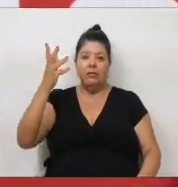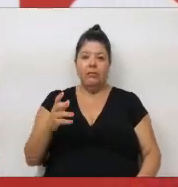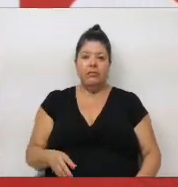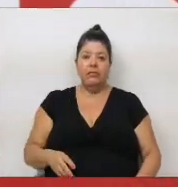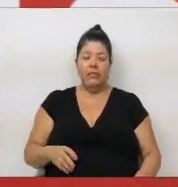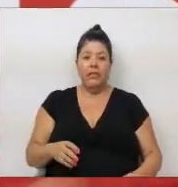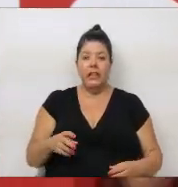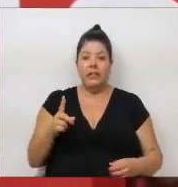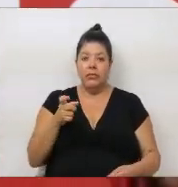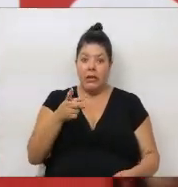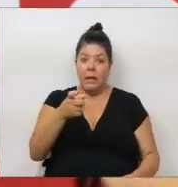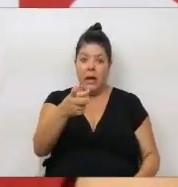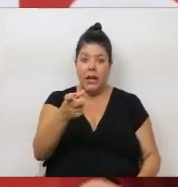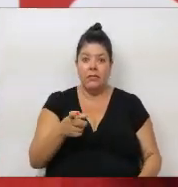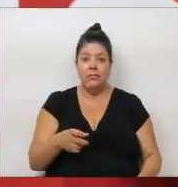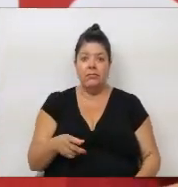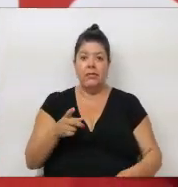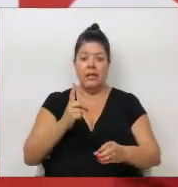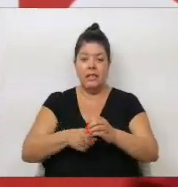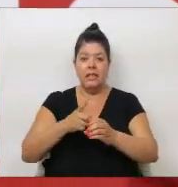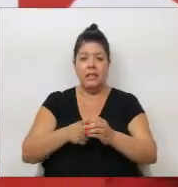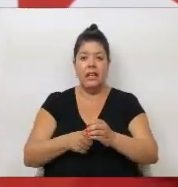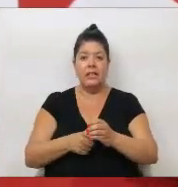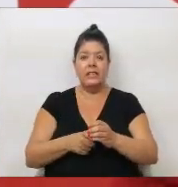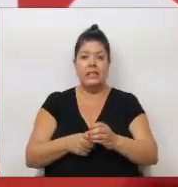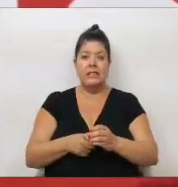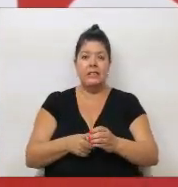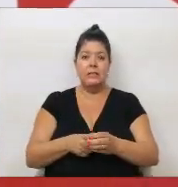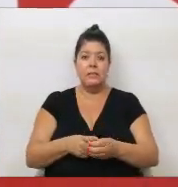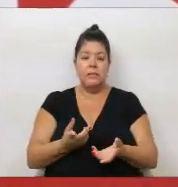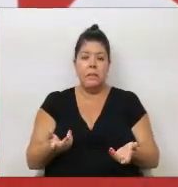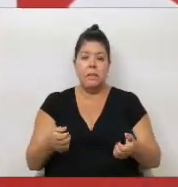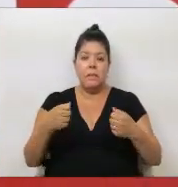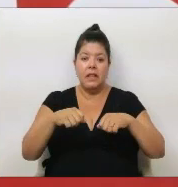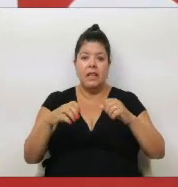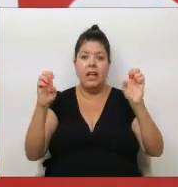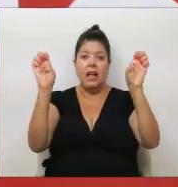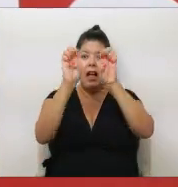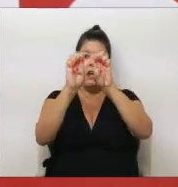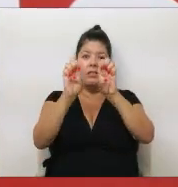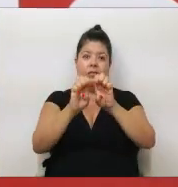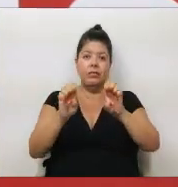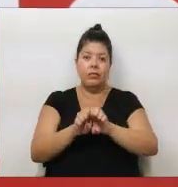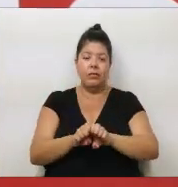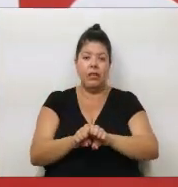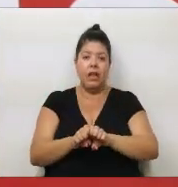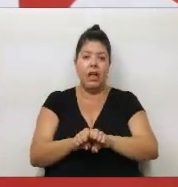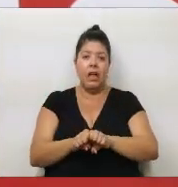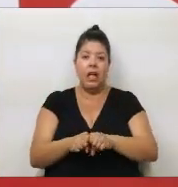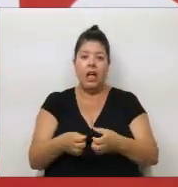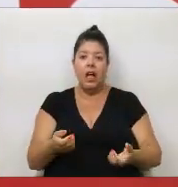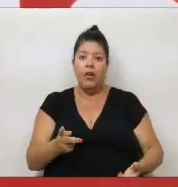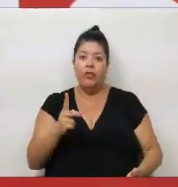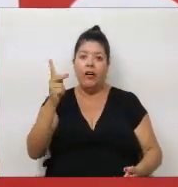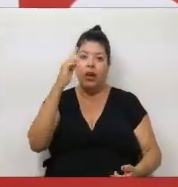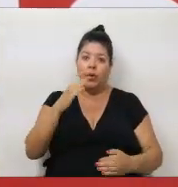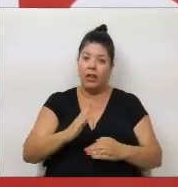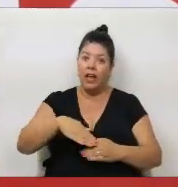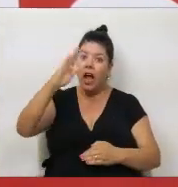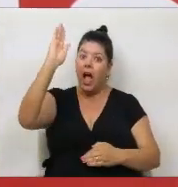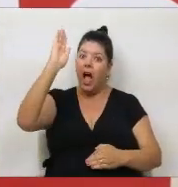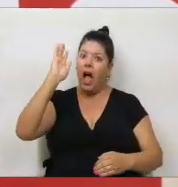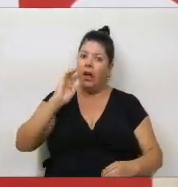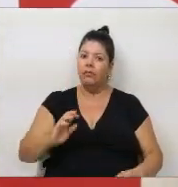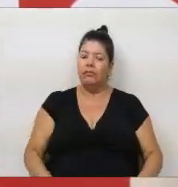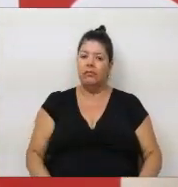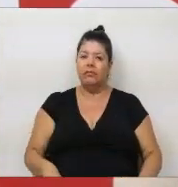do camarão, o município tem que alocar toda a estrutura. E é um custo elevadíssimo. A gente sabe que